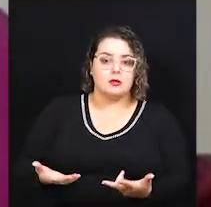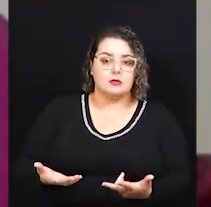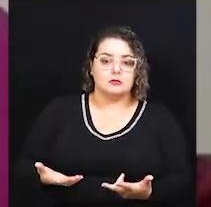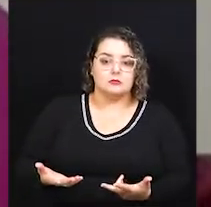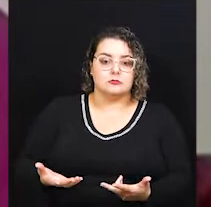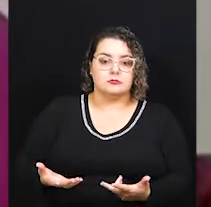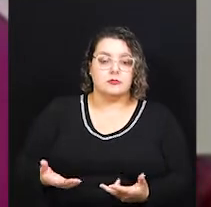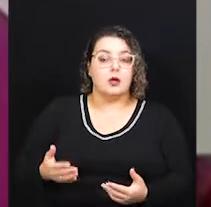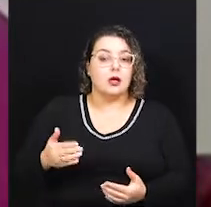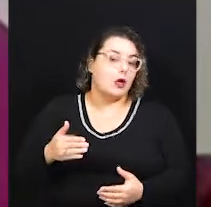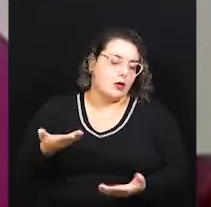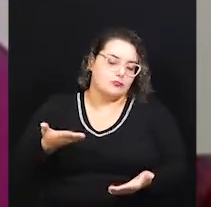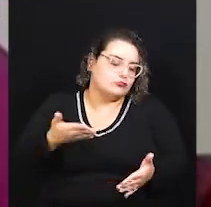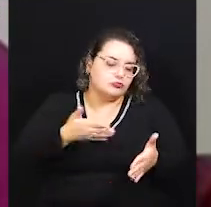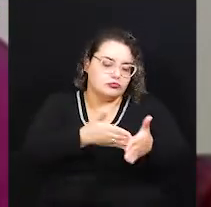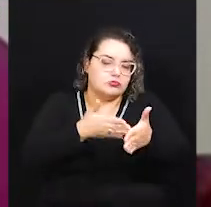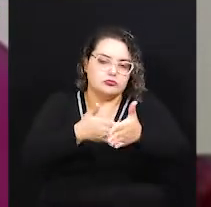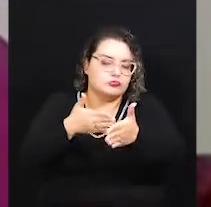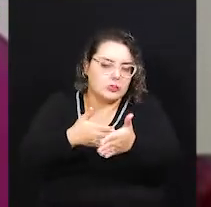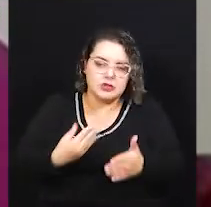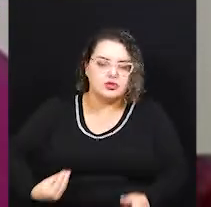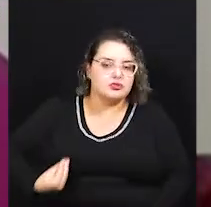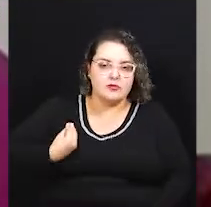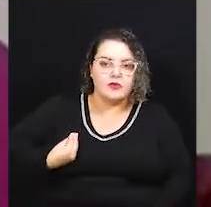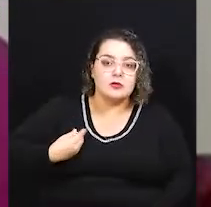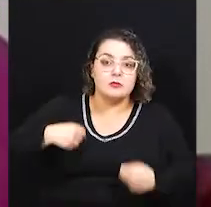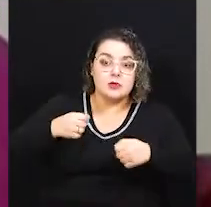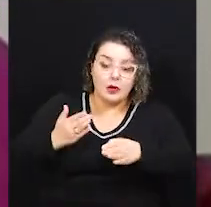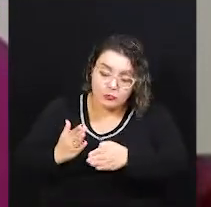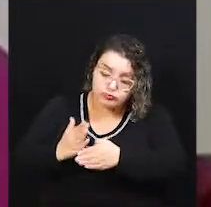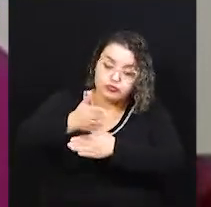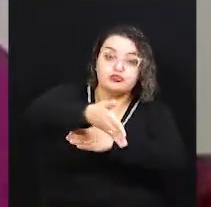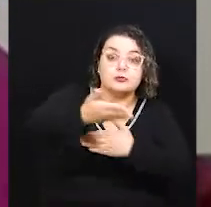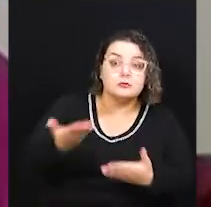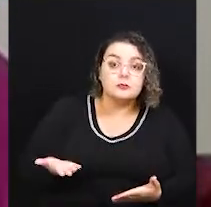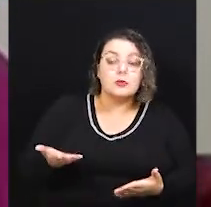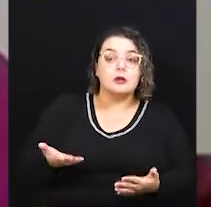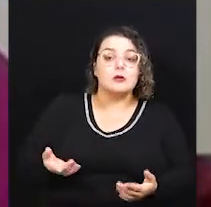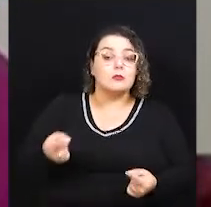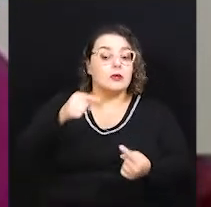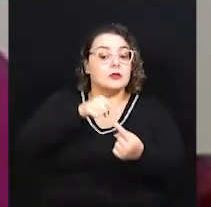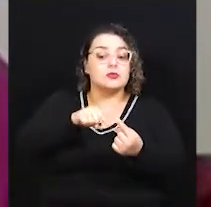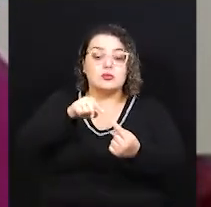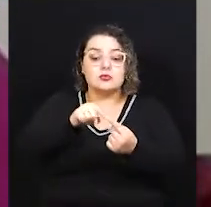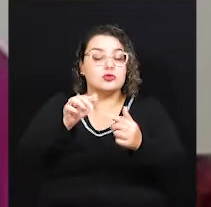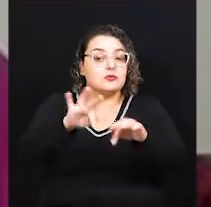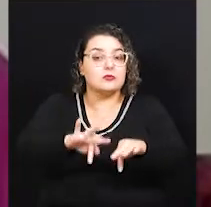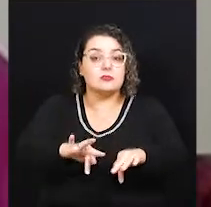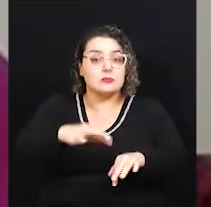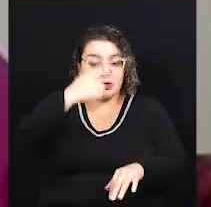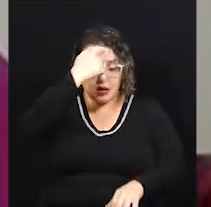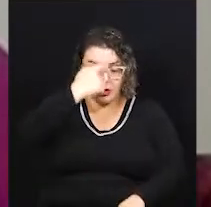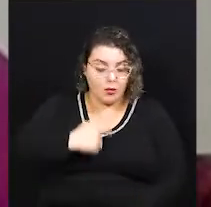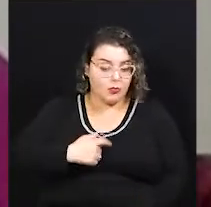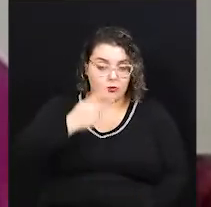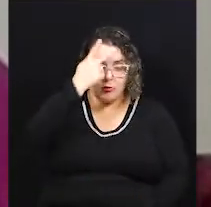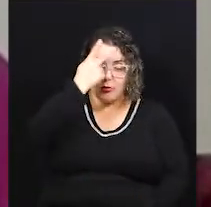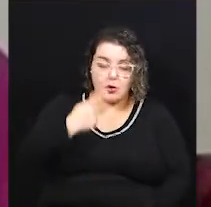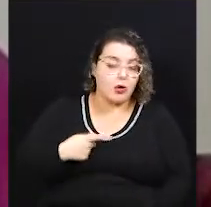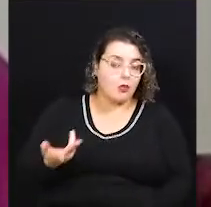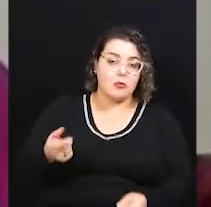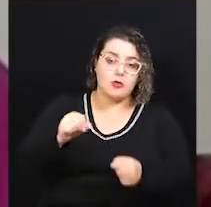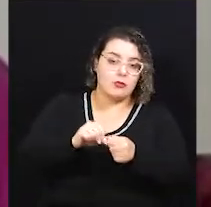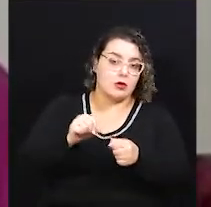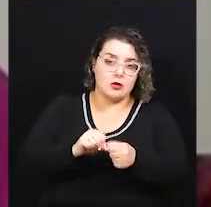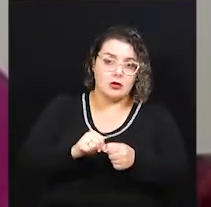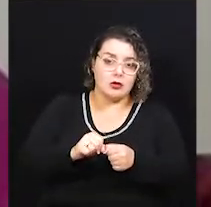é um obstáculo que ele encontra na vida a vencer, mas o objetivo final é a própria pessoa que está fazendo aquilo,